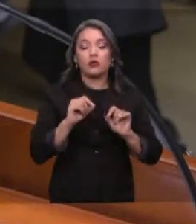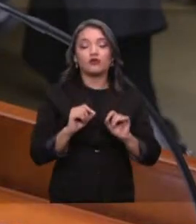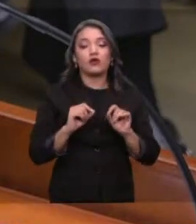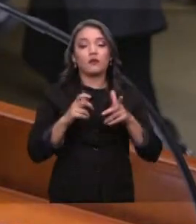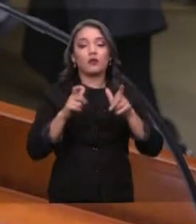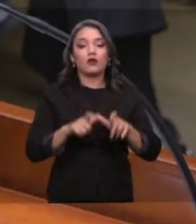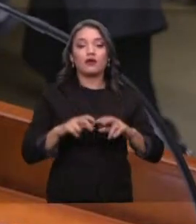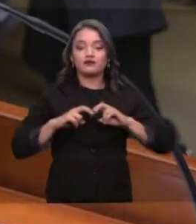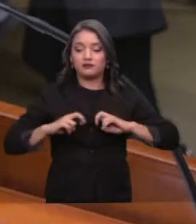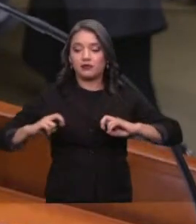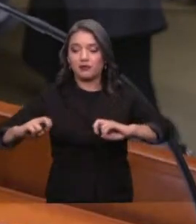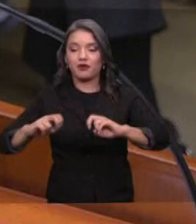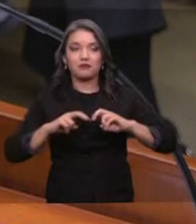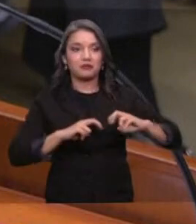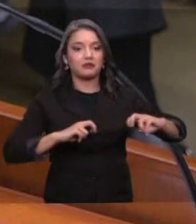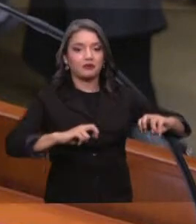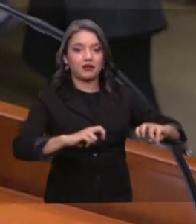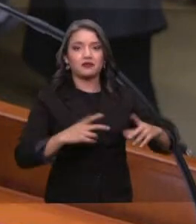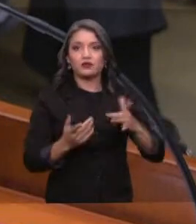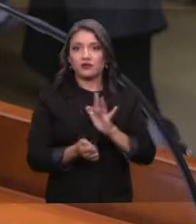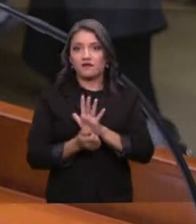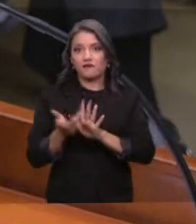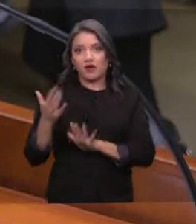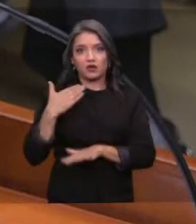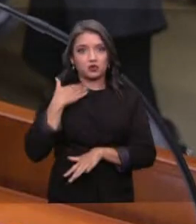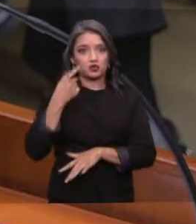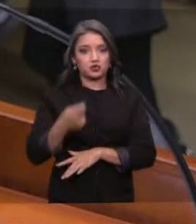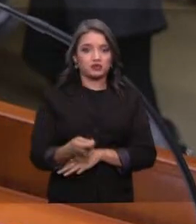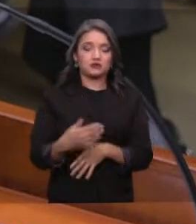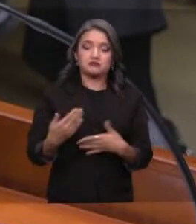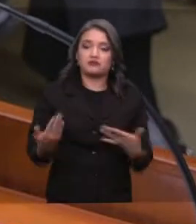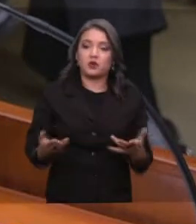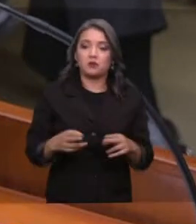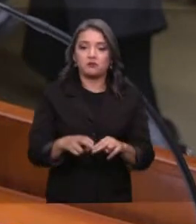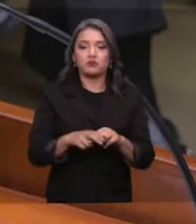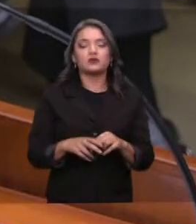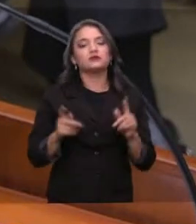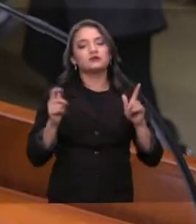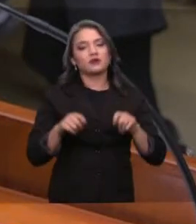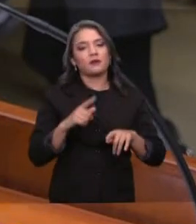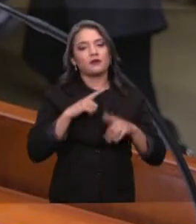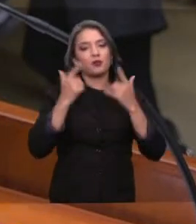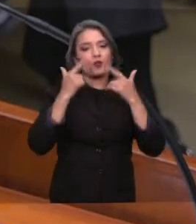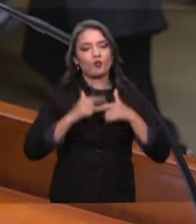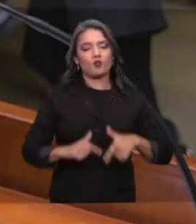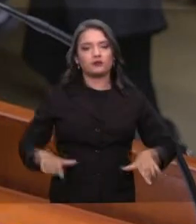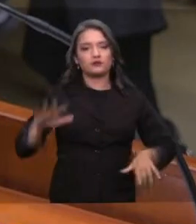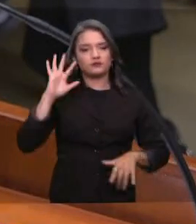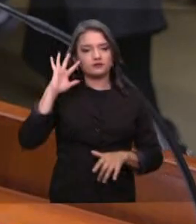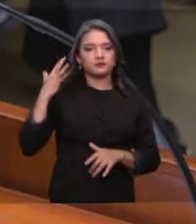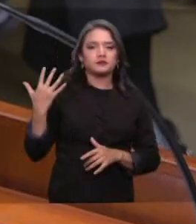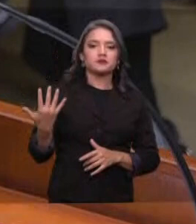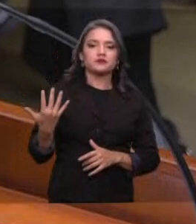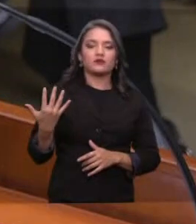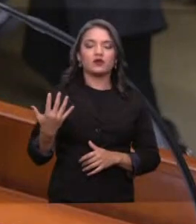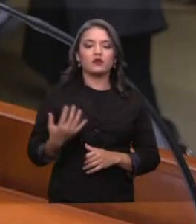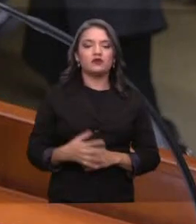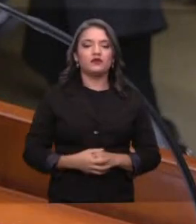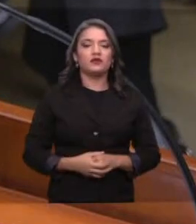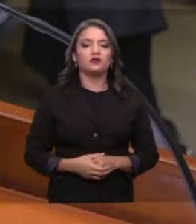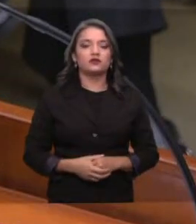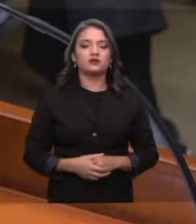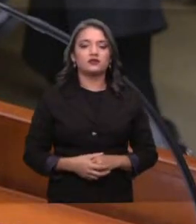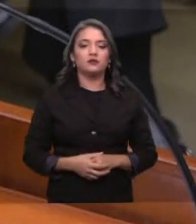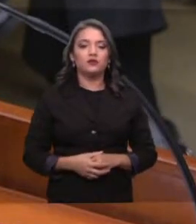colegiados, com pluralidade de julgadores, o que, por si só, contribui para a imparcialidade das decisões, já que são